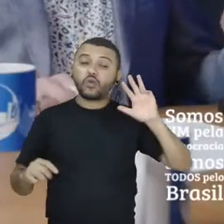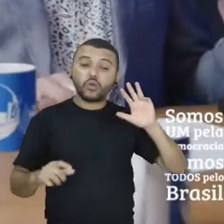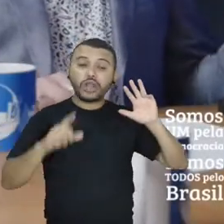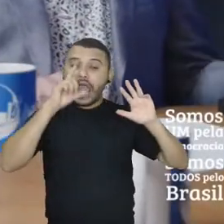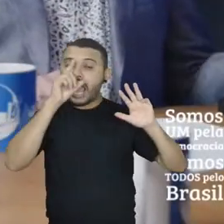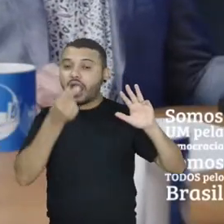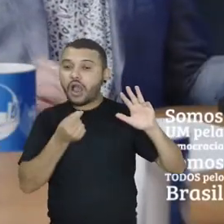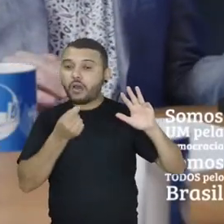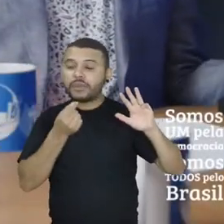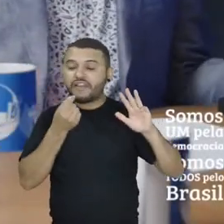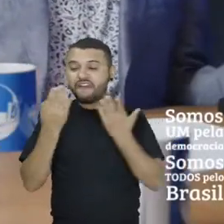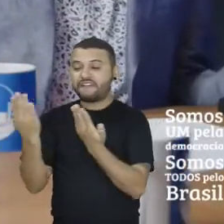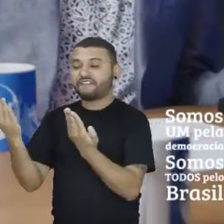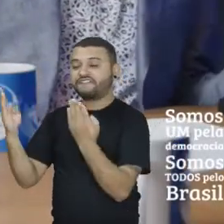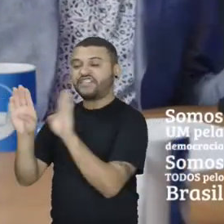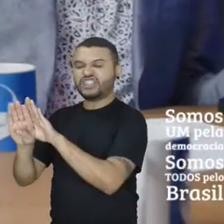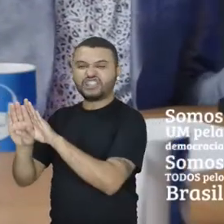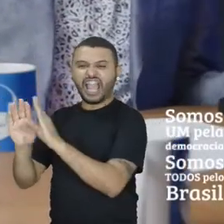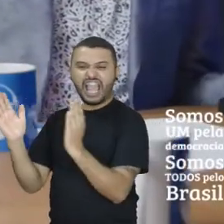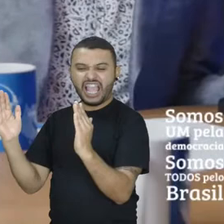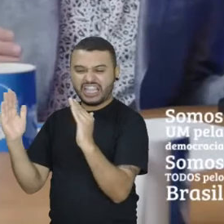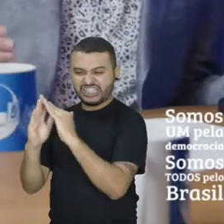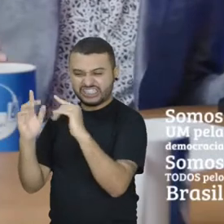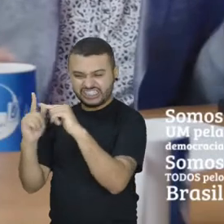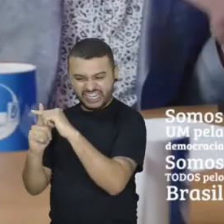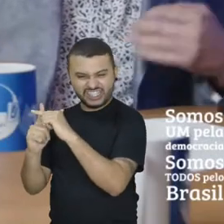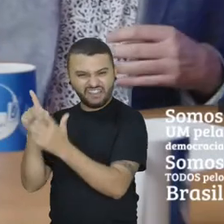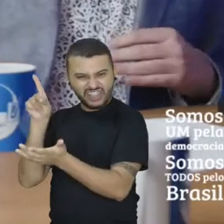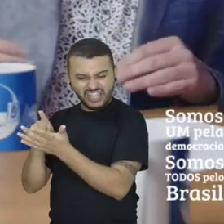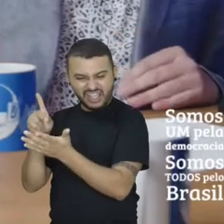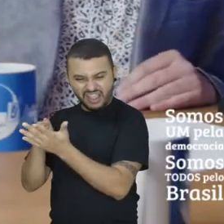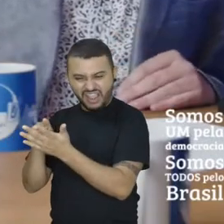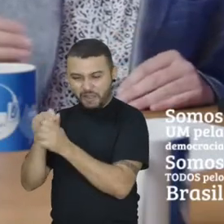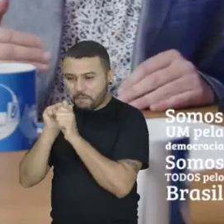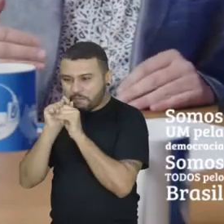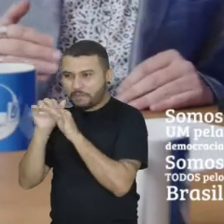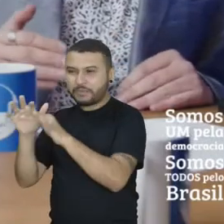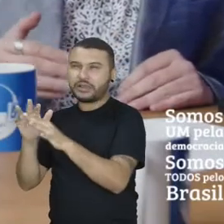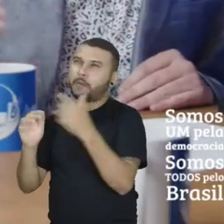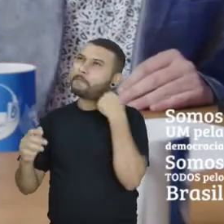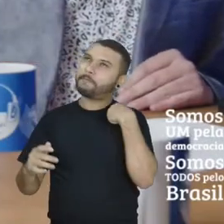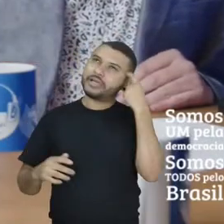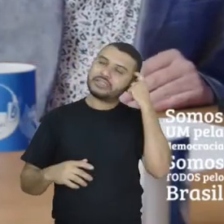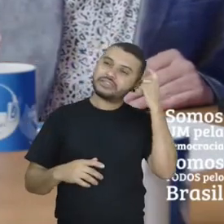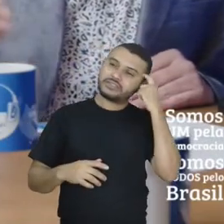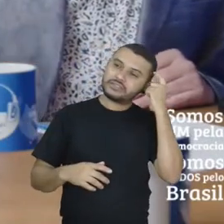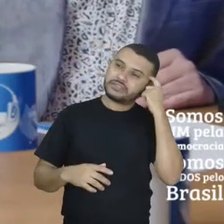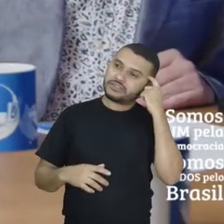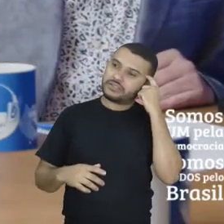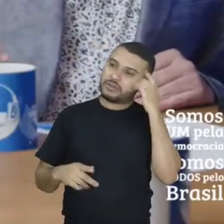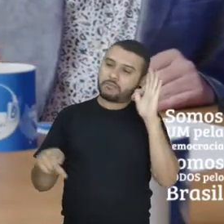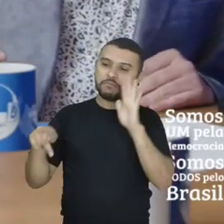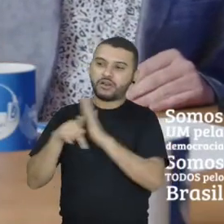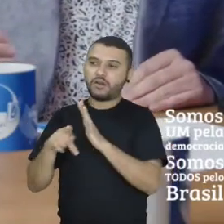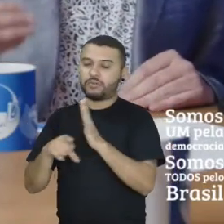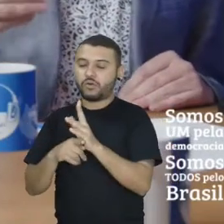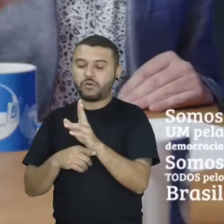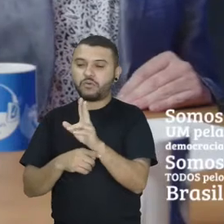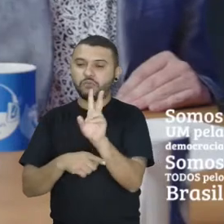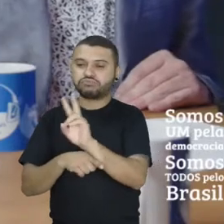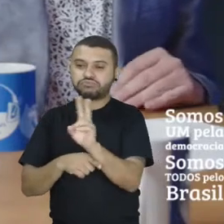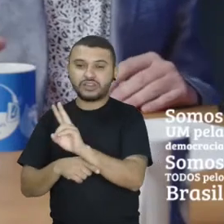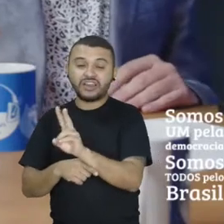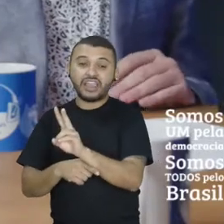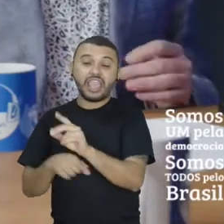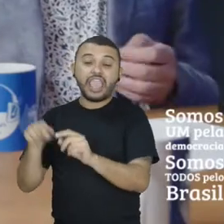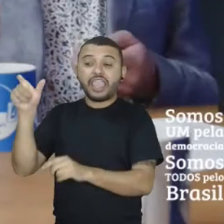iriam fechar as igrejas. Aí eu achei que era um ministério tipo de porteiros, né, da alguma coisa, mas não, eles